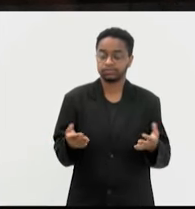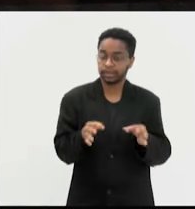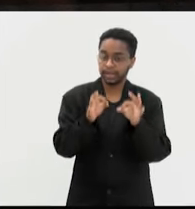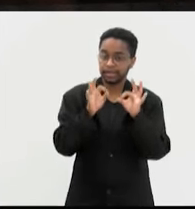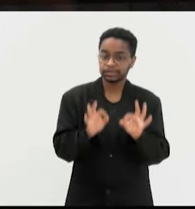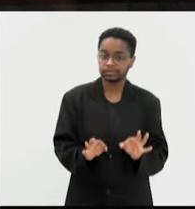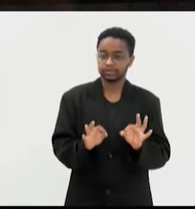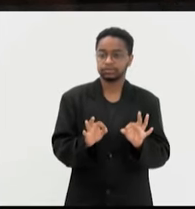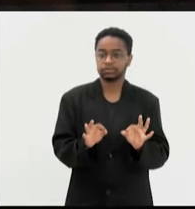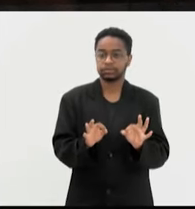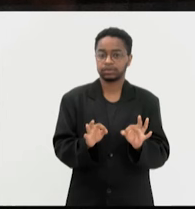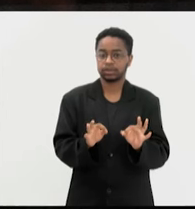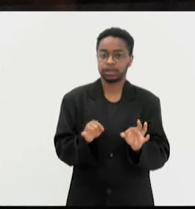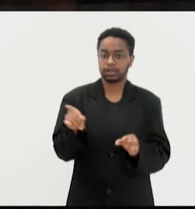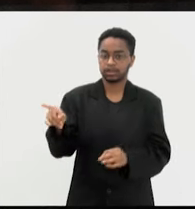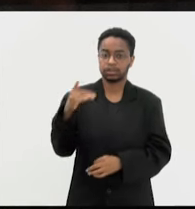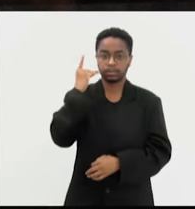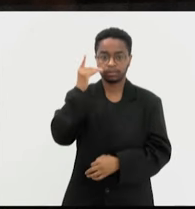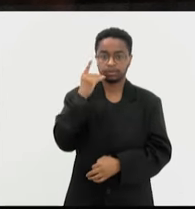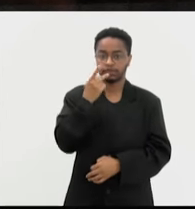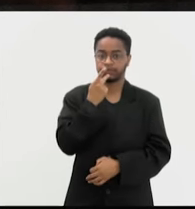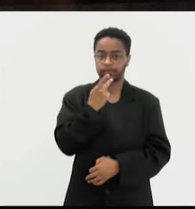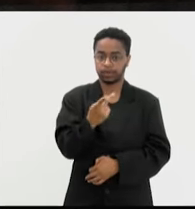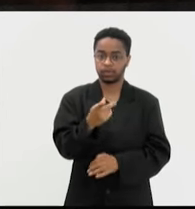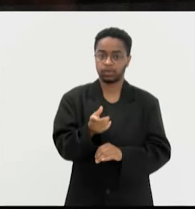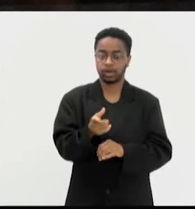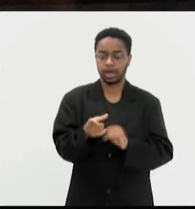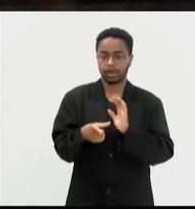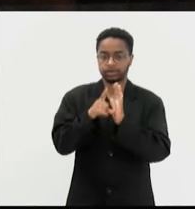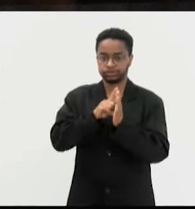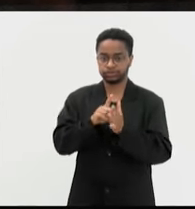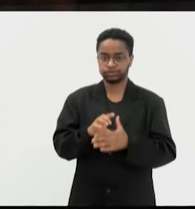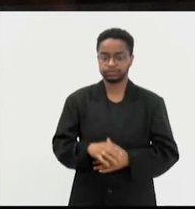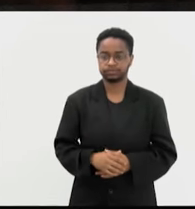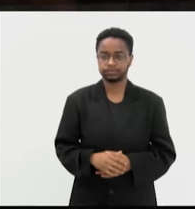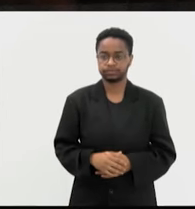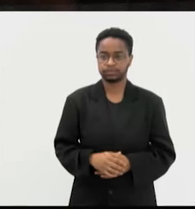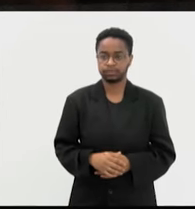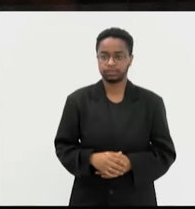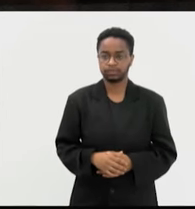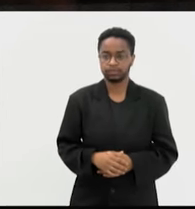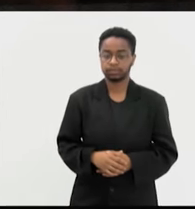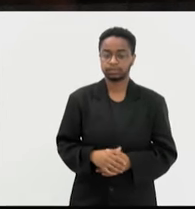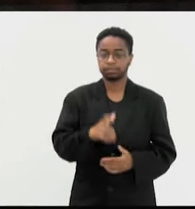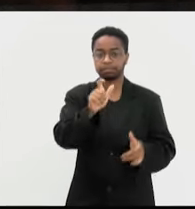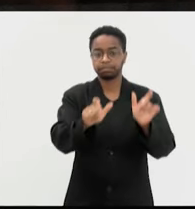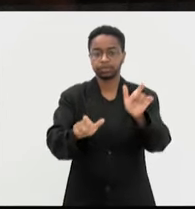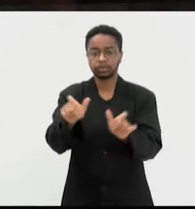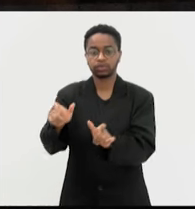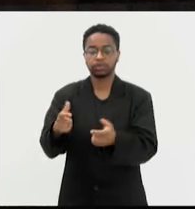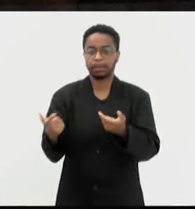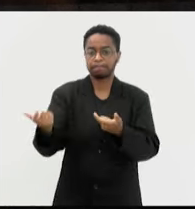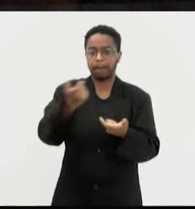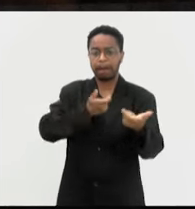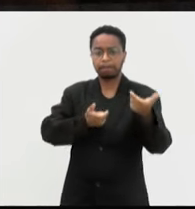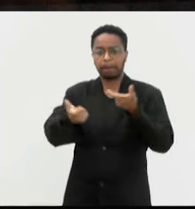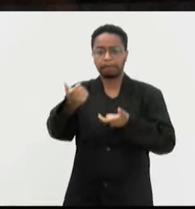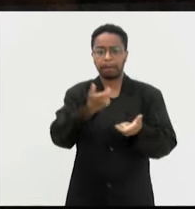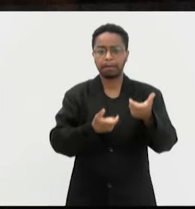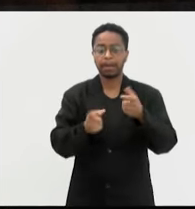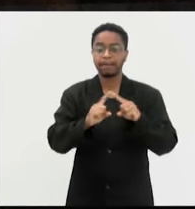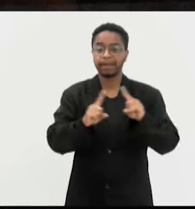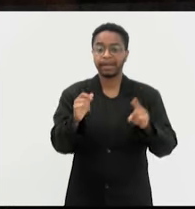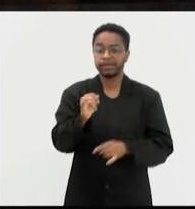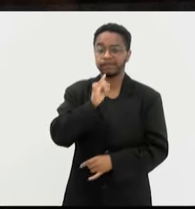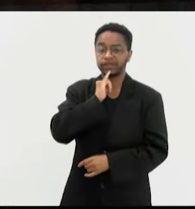que o deputado B me antecedeu e falou ficam nos atacando mas infelizmente as pessoas